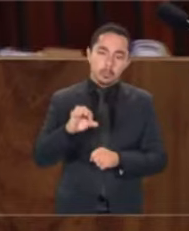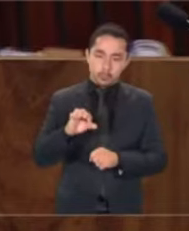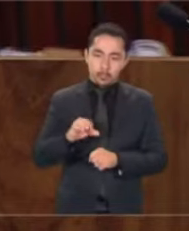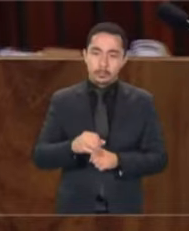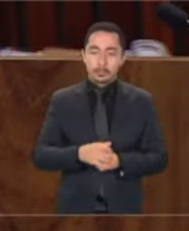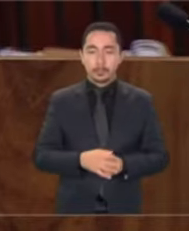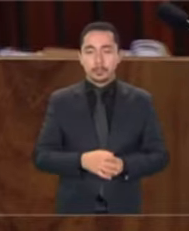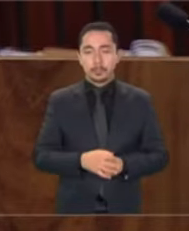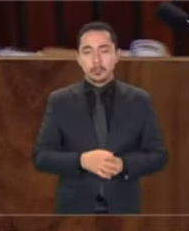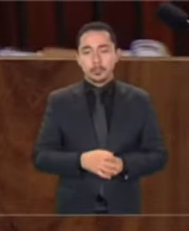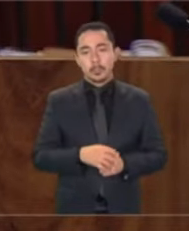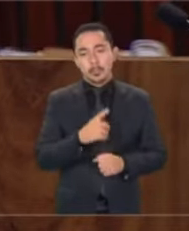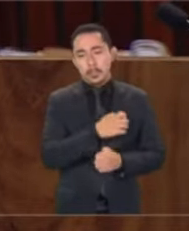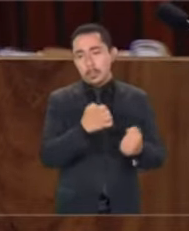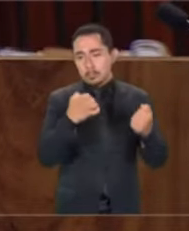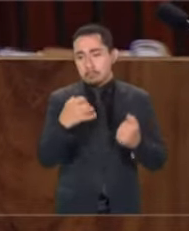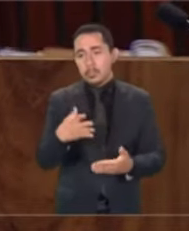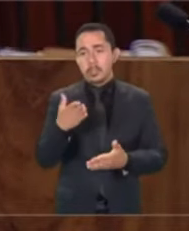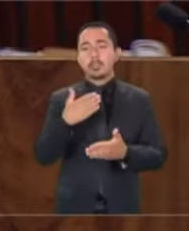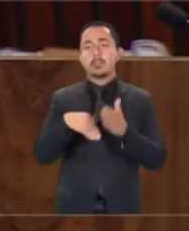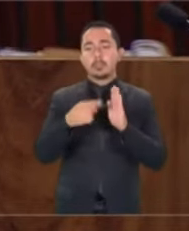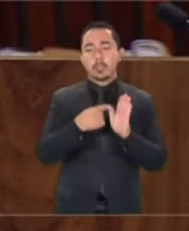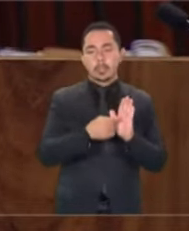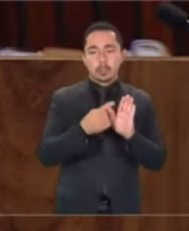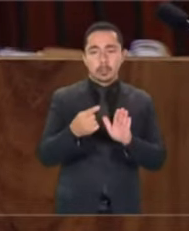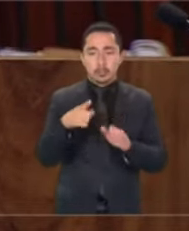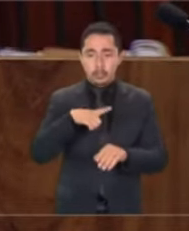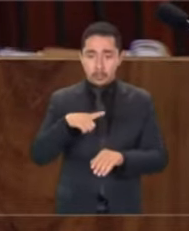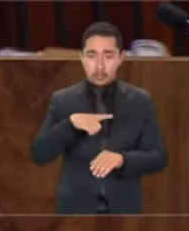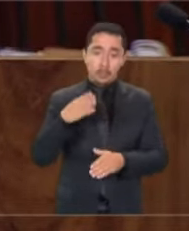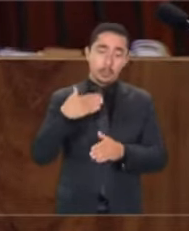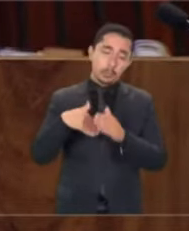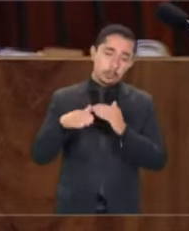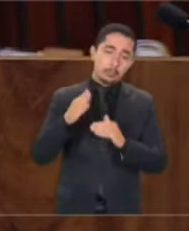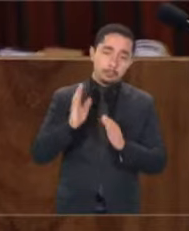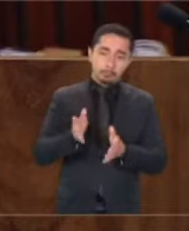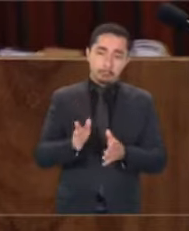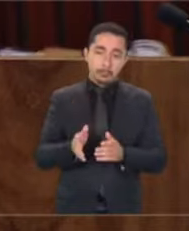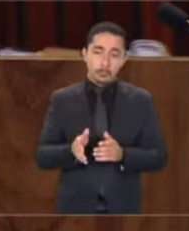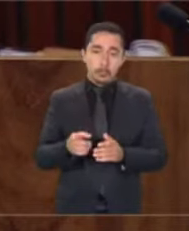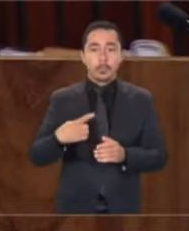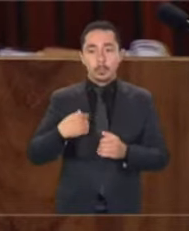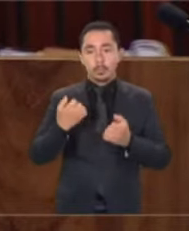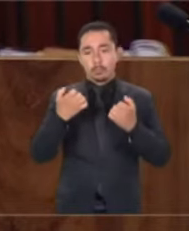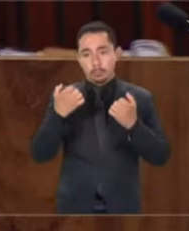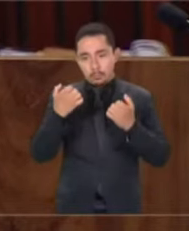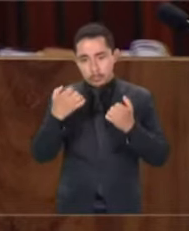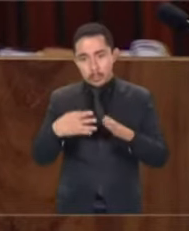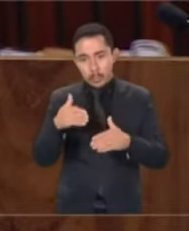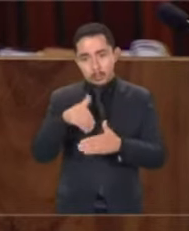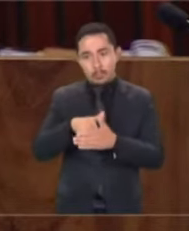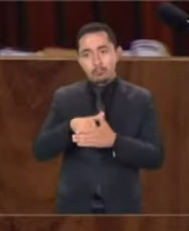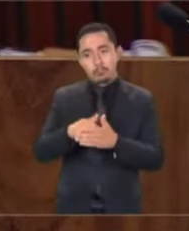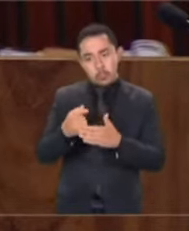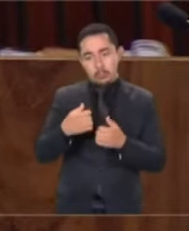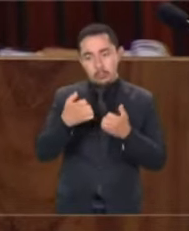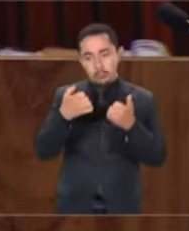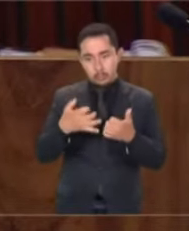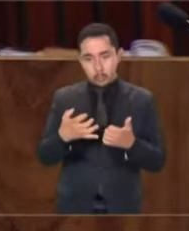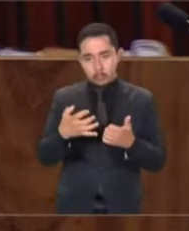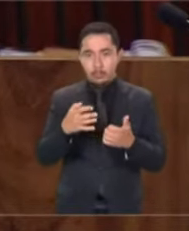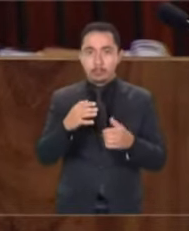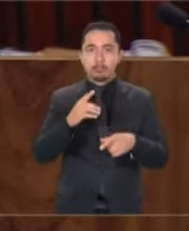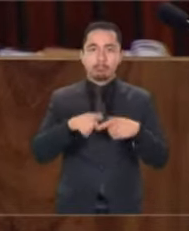indicações que Vossa Excelência trouxe anteriormente e que acolhi meu voto, que assim ficou menos